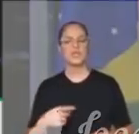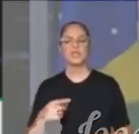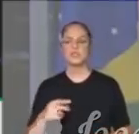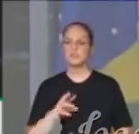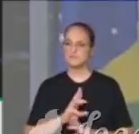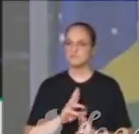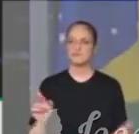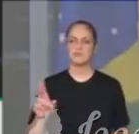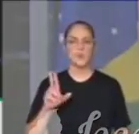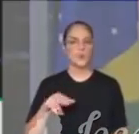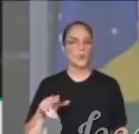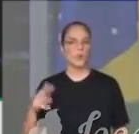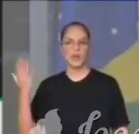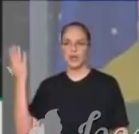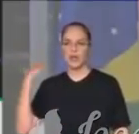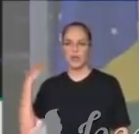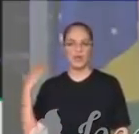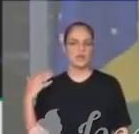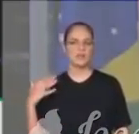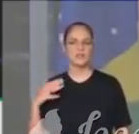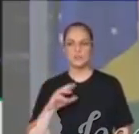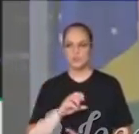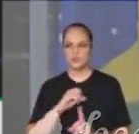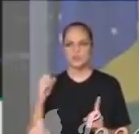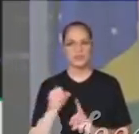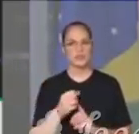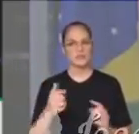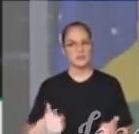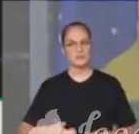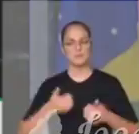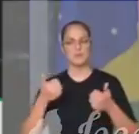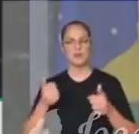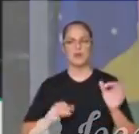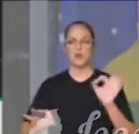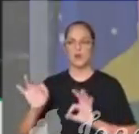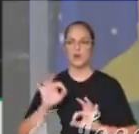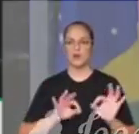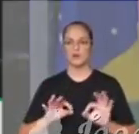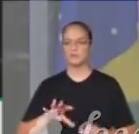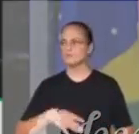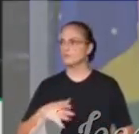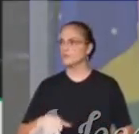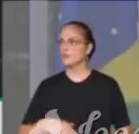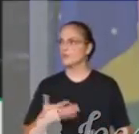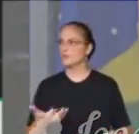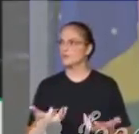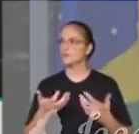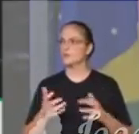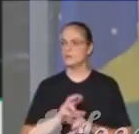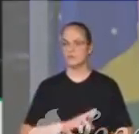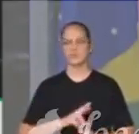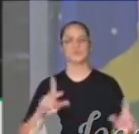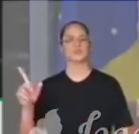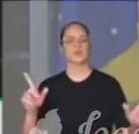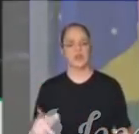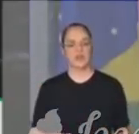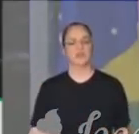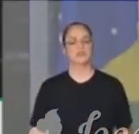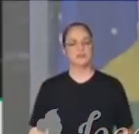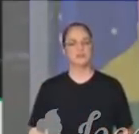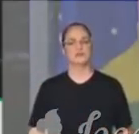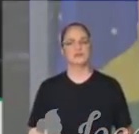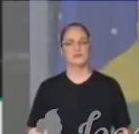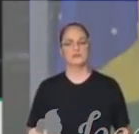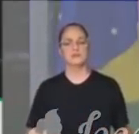existia antes, que é uma sociedade organizada, espontânea, querendo fazer a diferença. Se não fosse